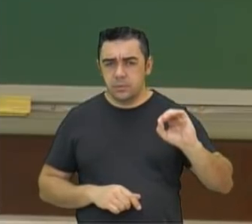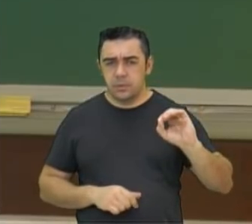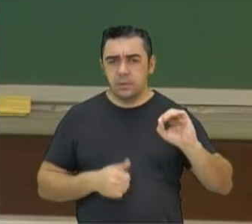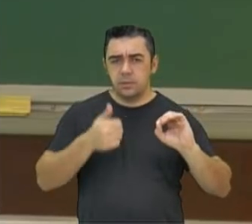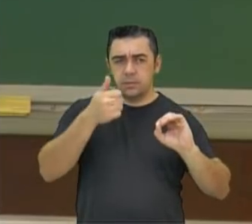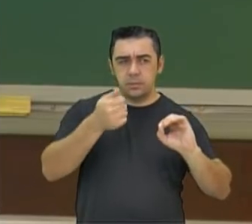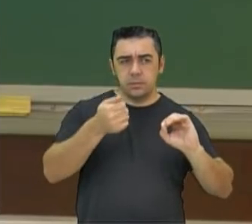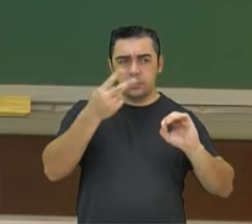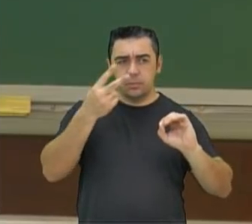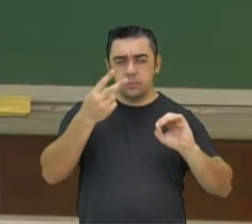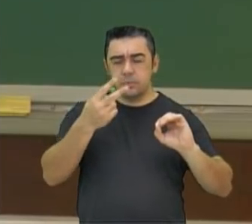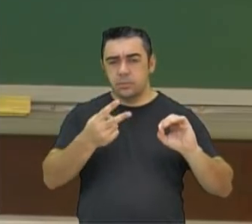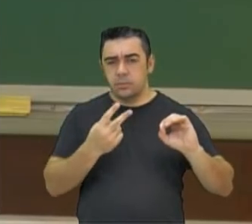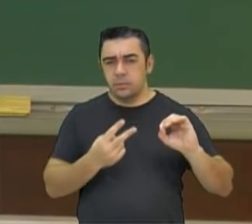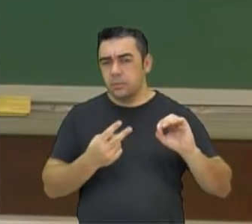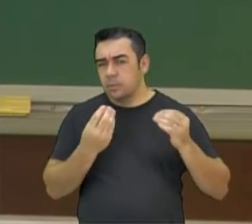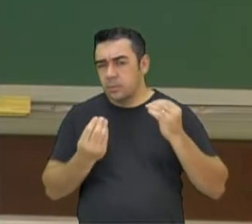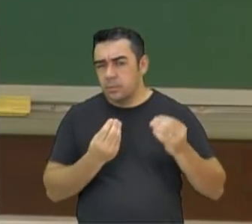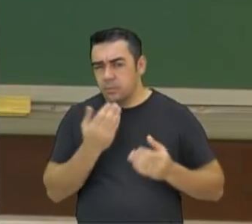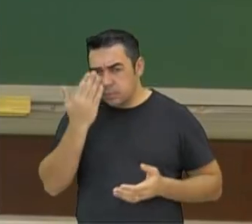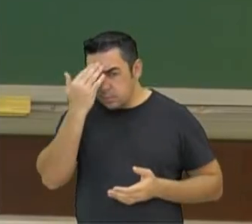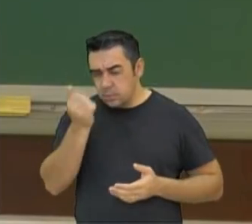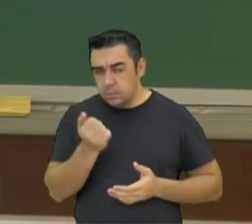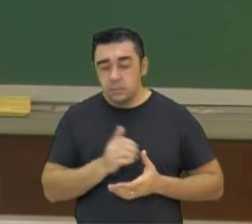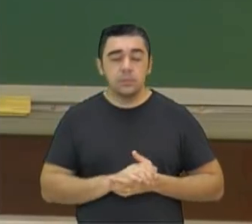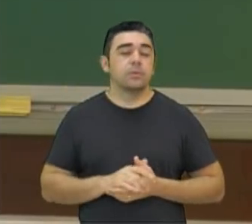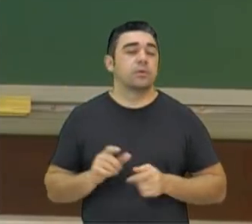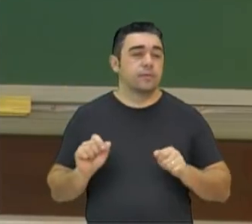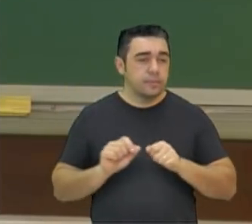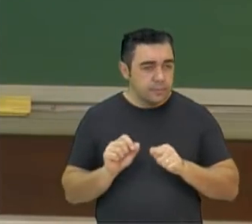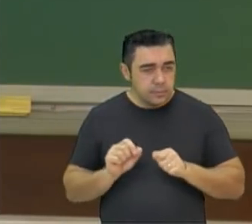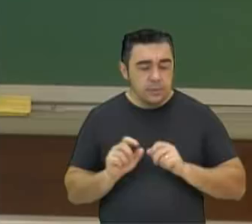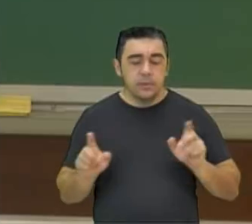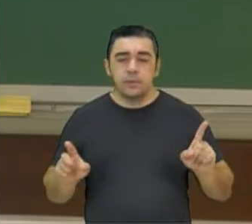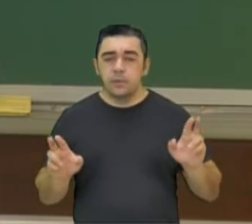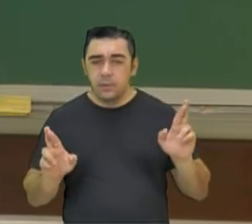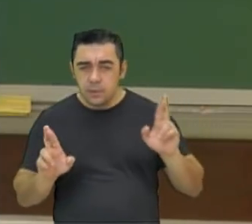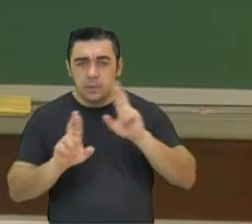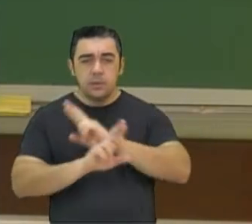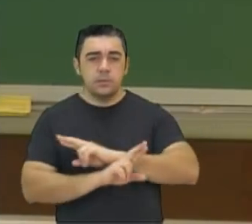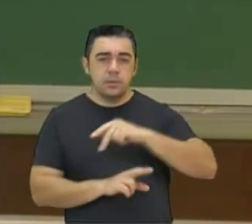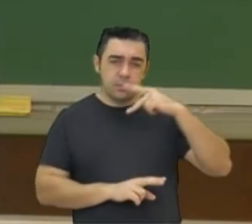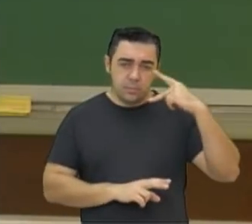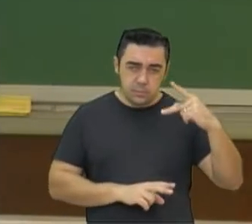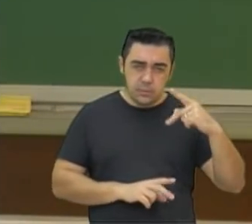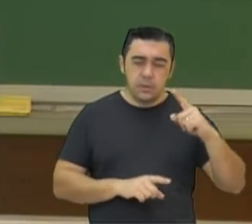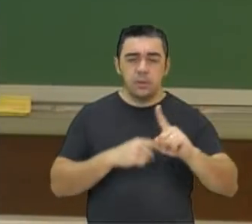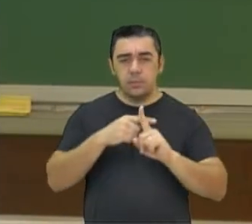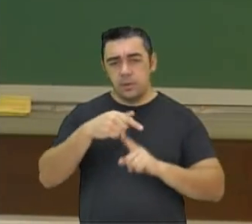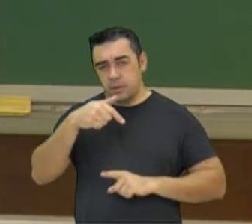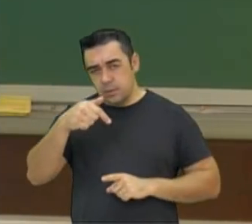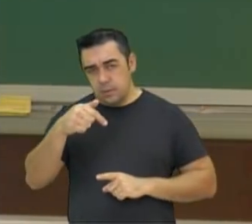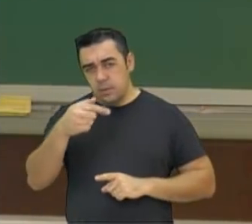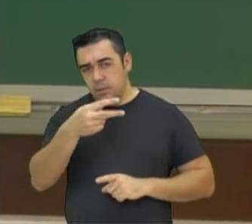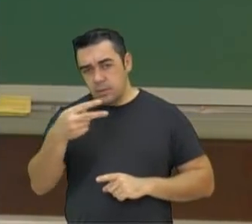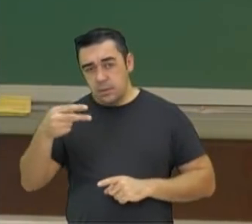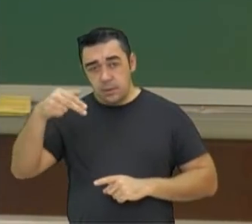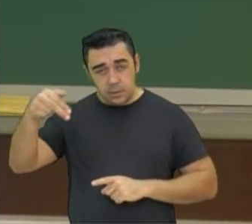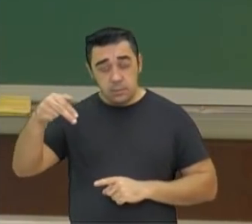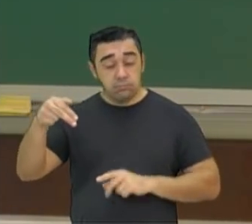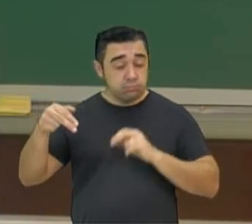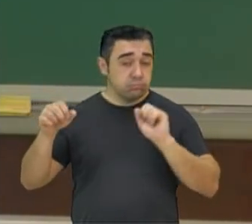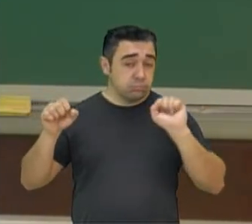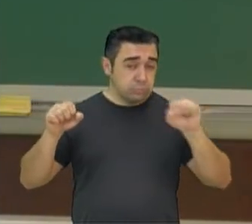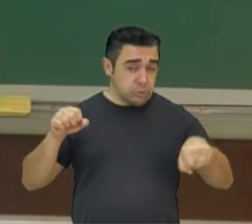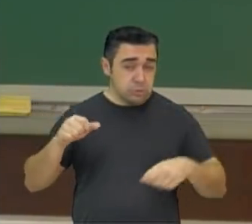são iguais? Como que a gente pode ver? Então, fazendo a nossa relação aqui. P mais Q vai resultar em